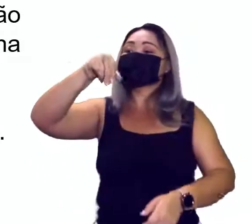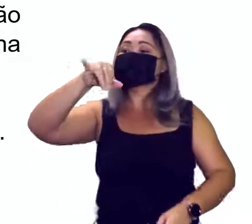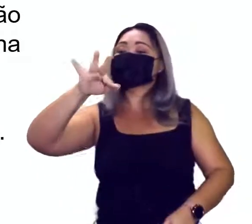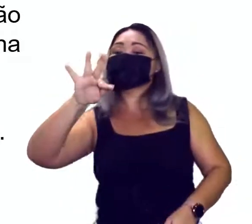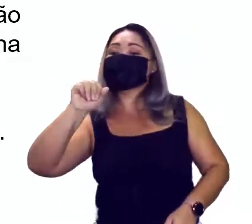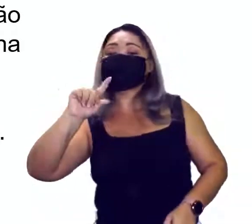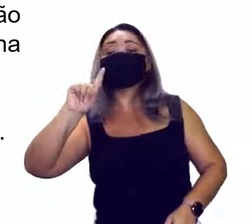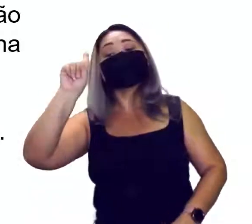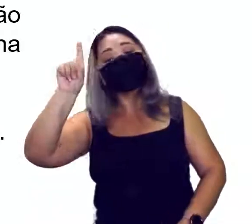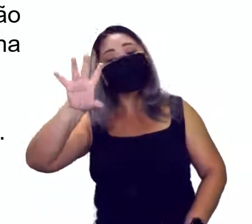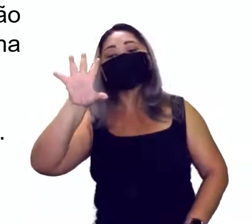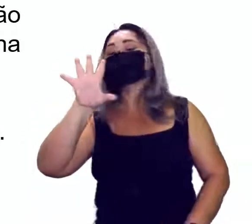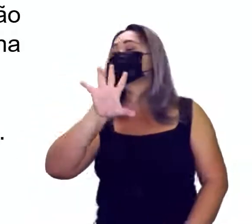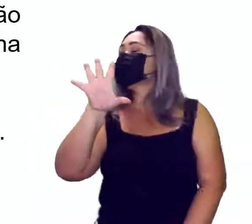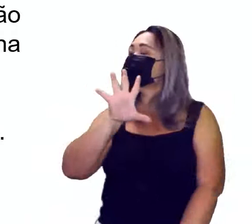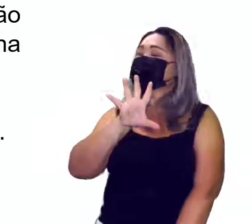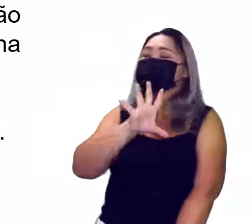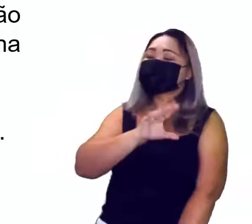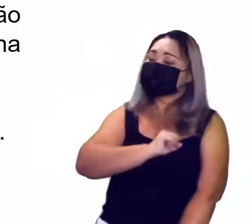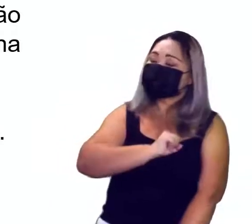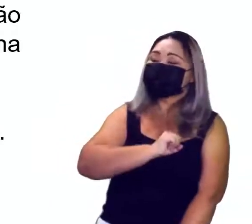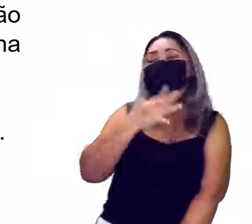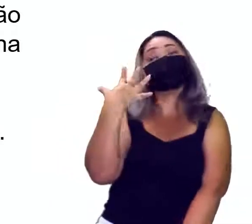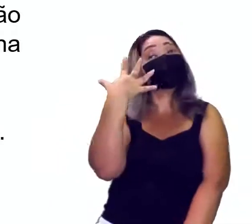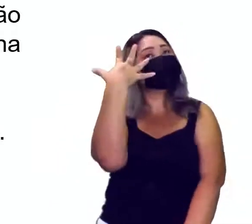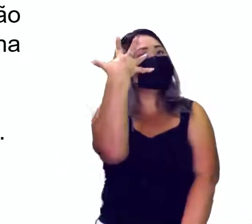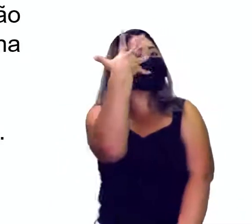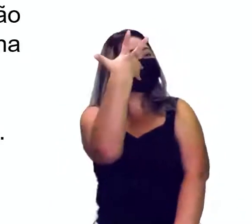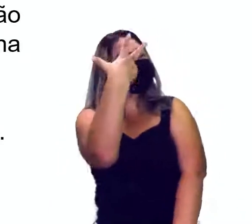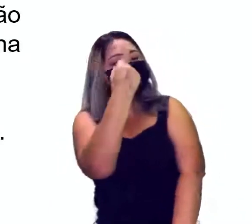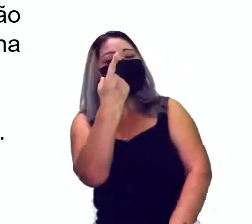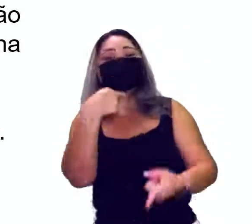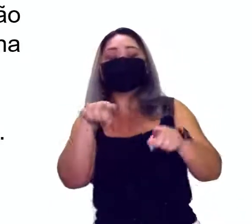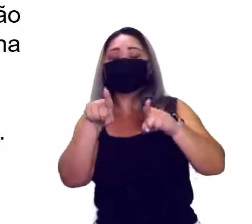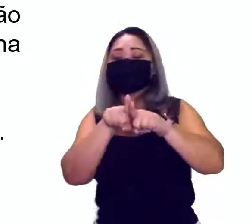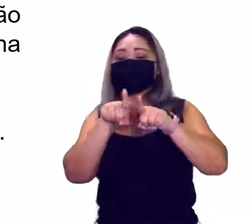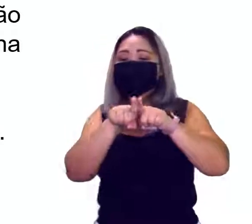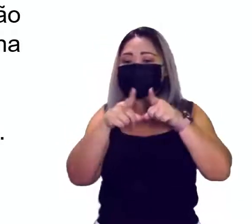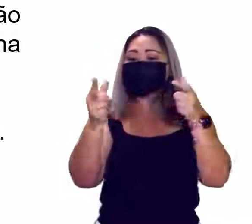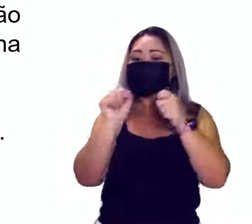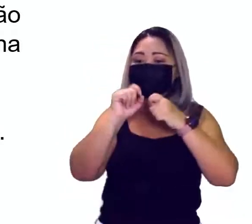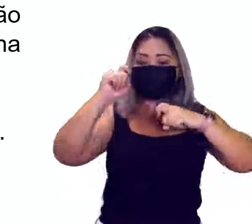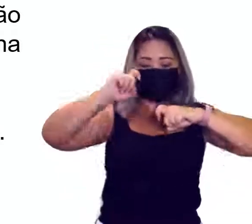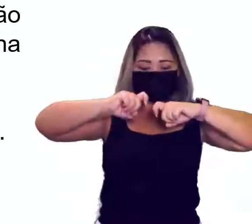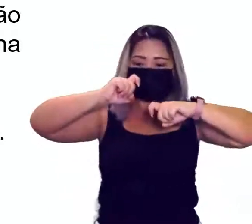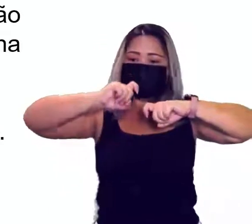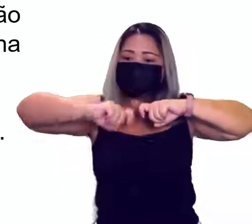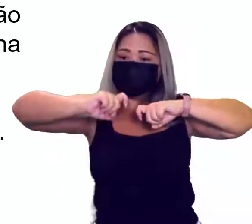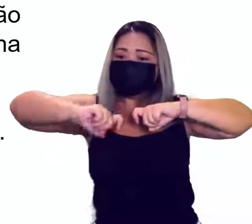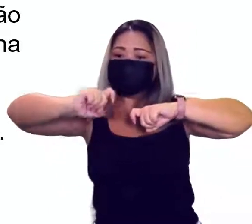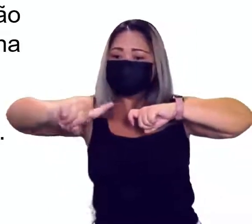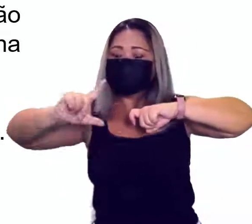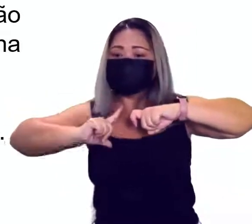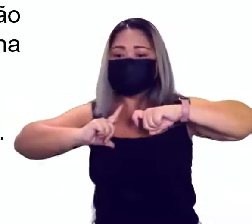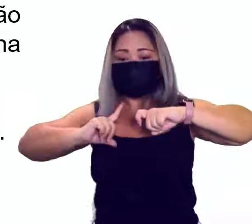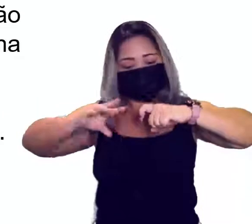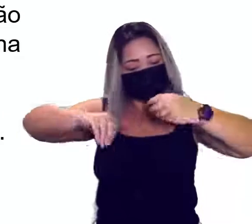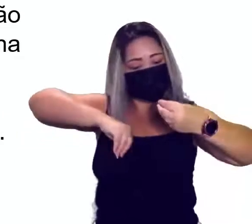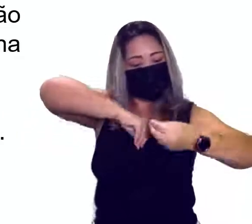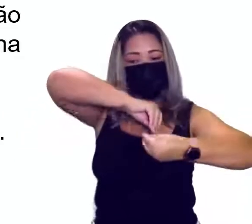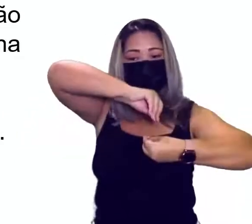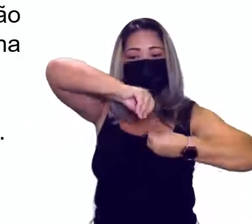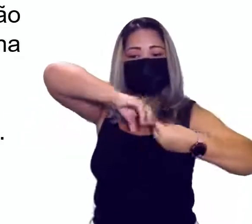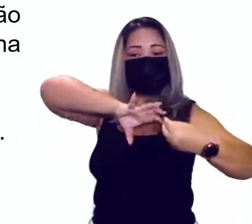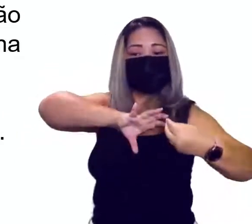é a deusa do amor, da beleza e da sexualidade. Ó. Envolve o sentimento, né?